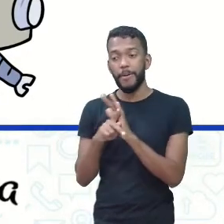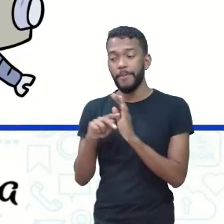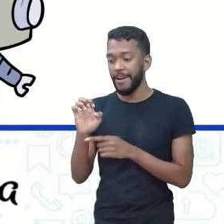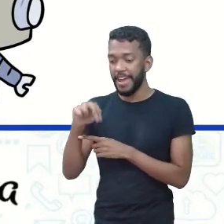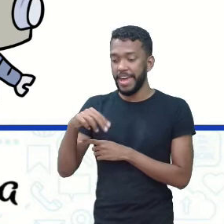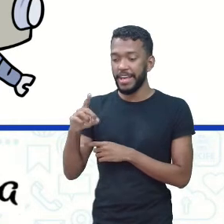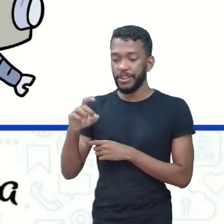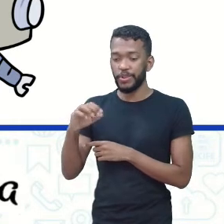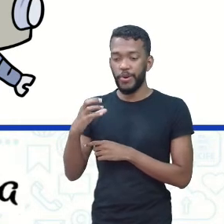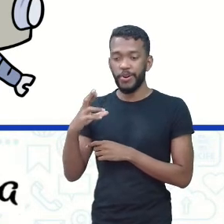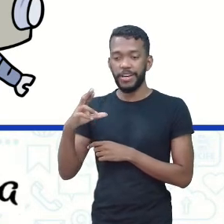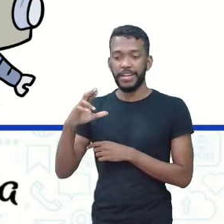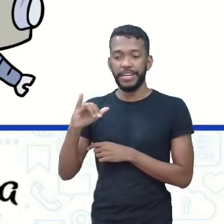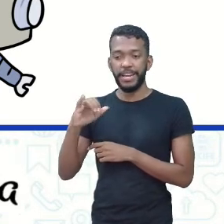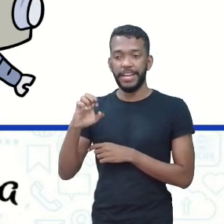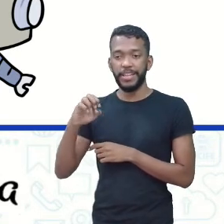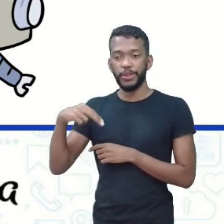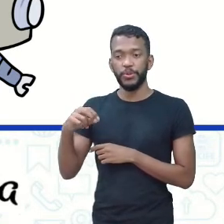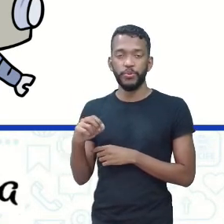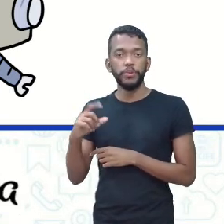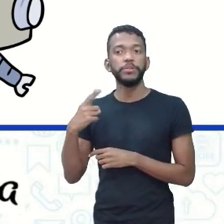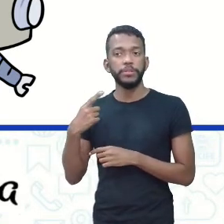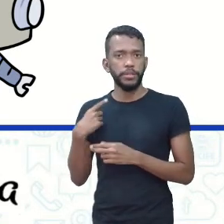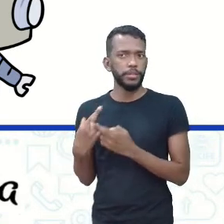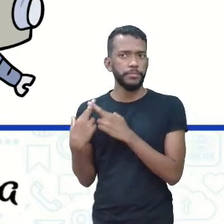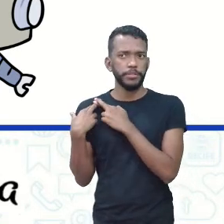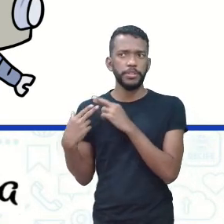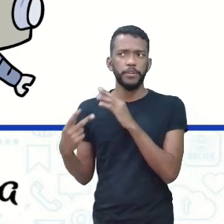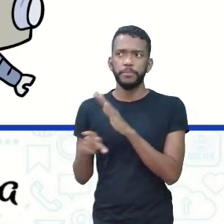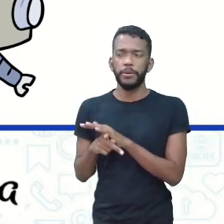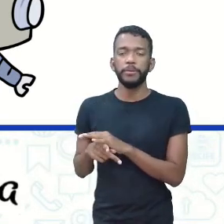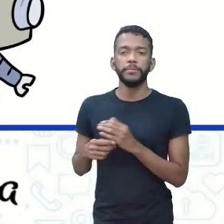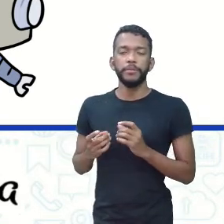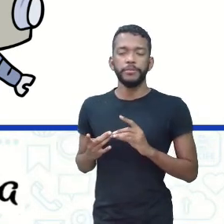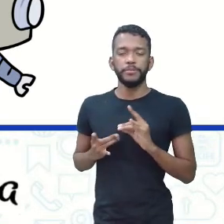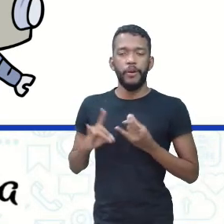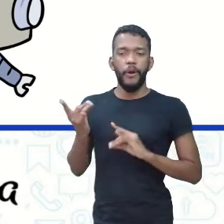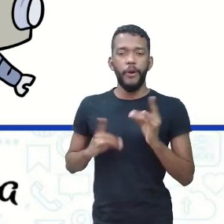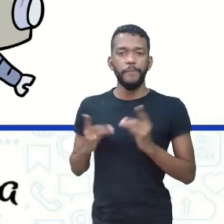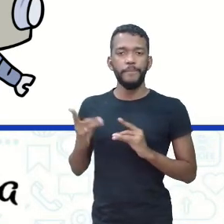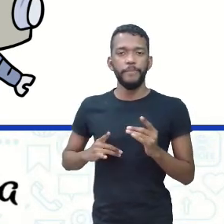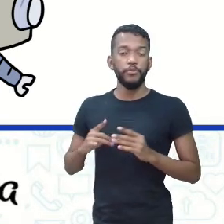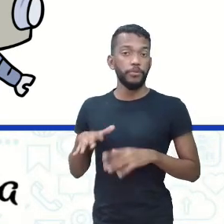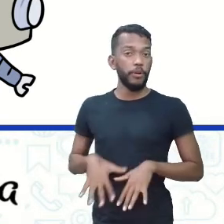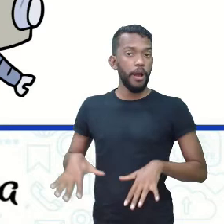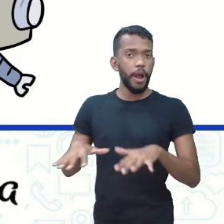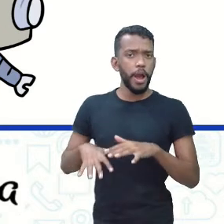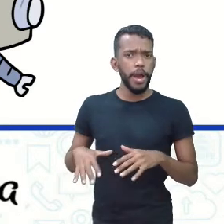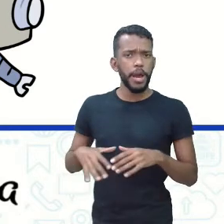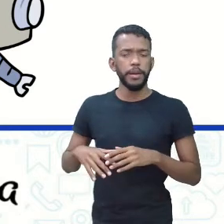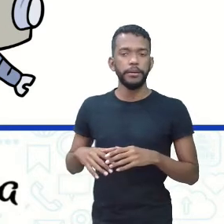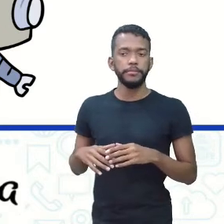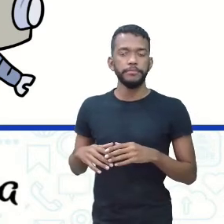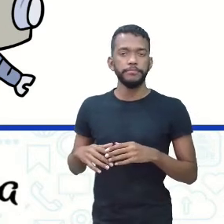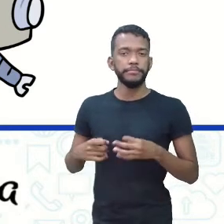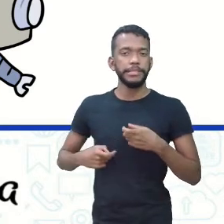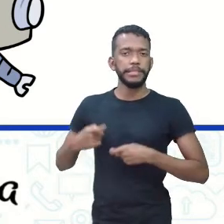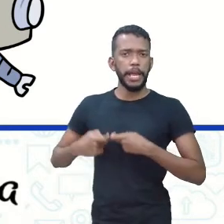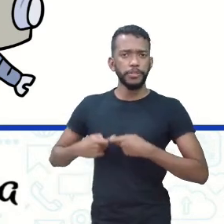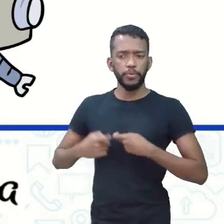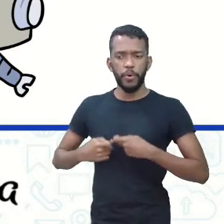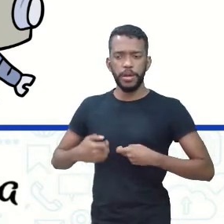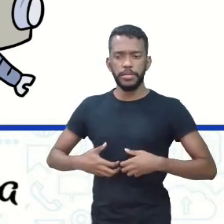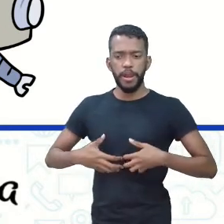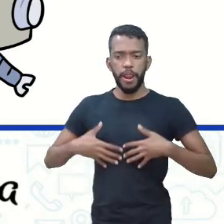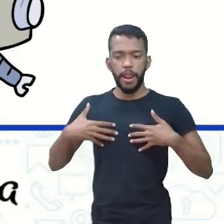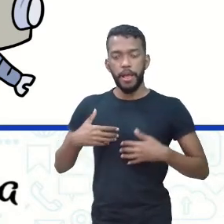são responsáveis também pelos hormônios sexuais que vão dar a característica